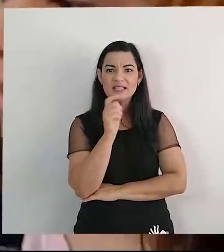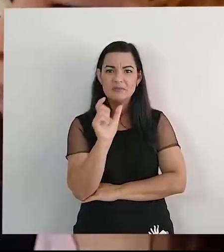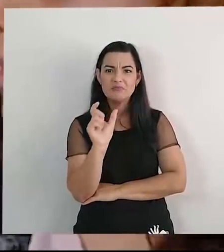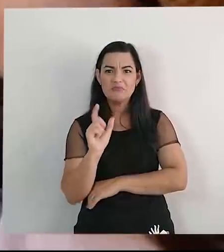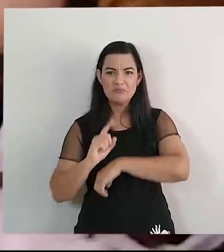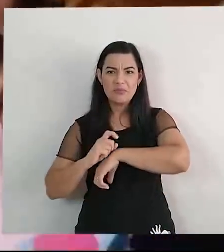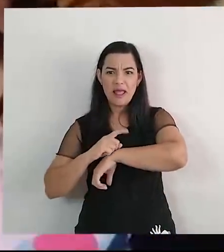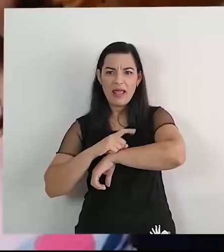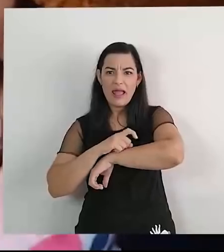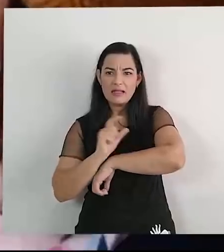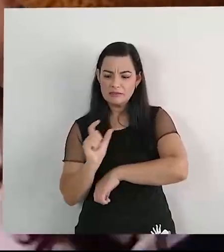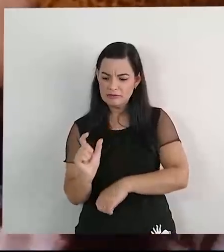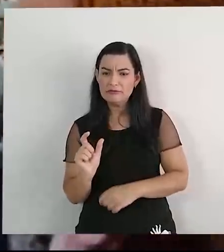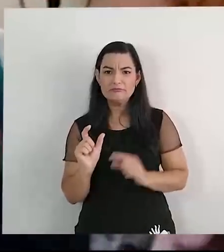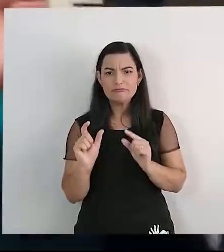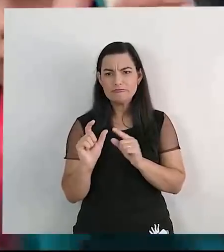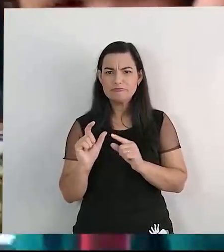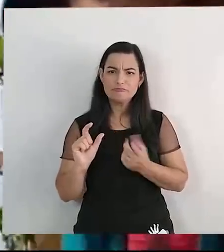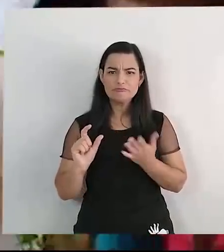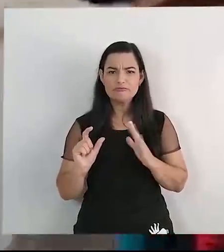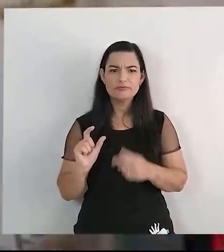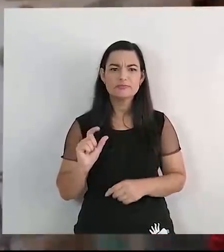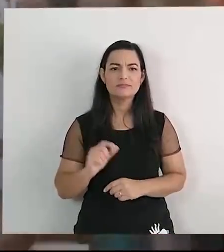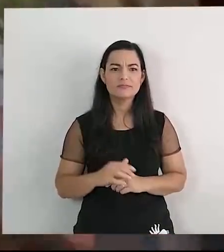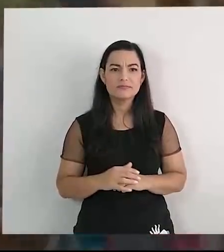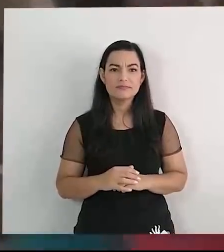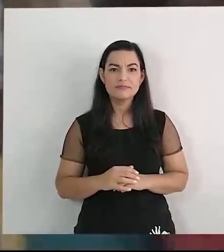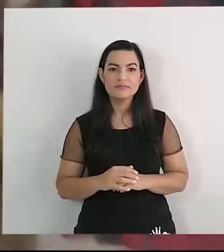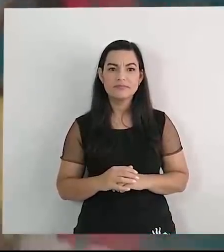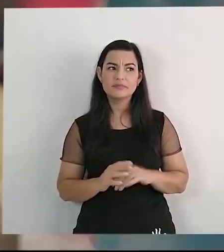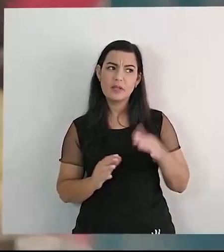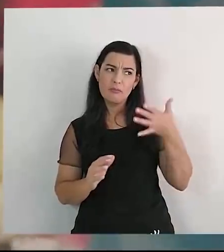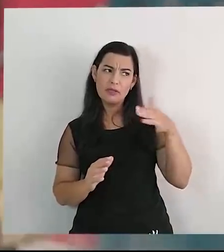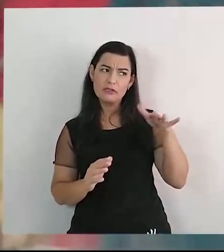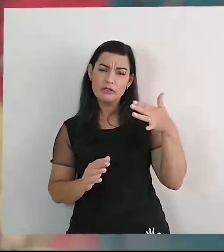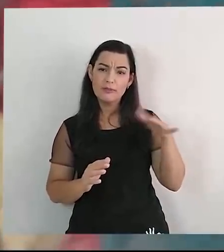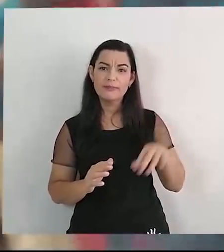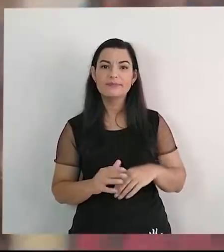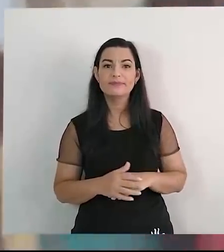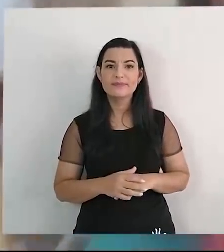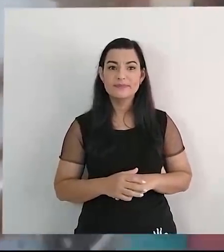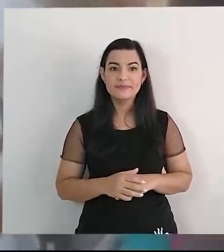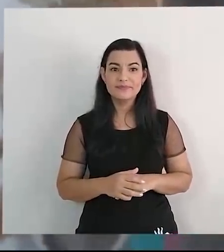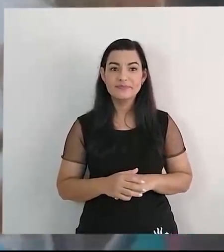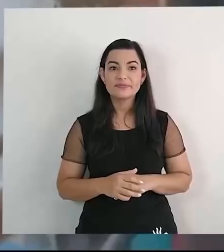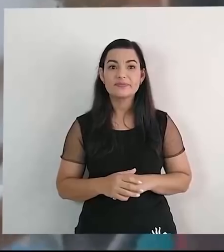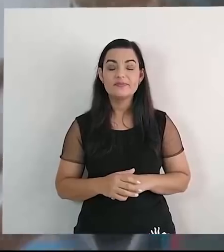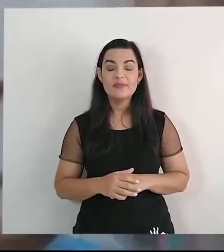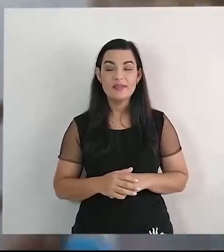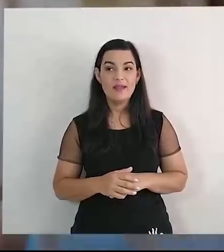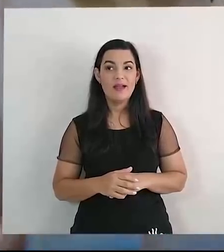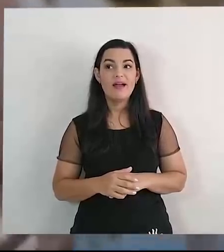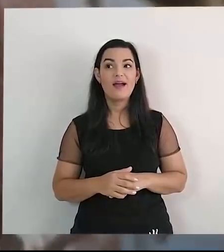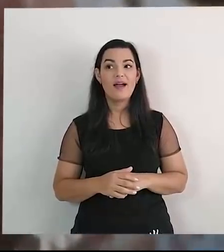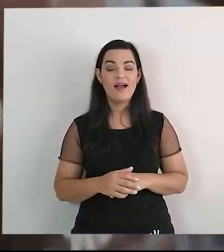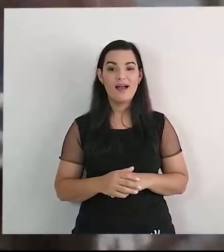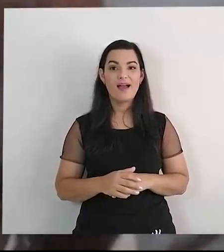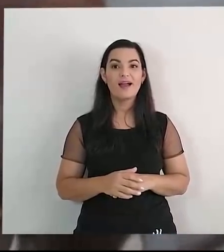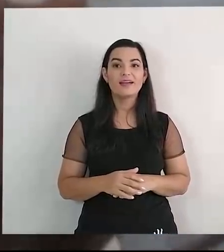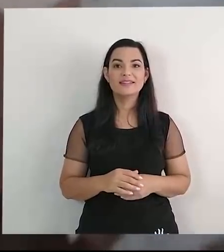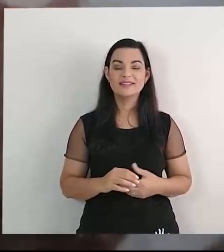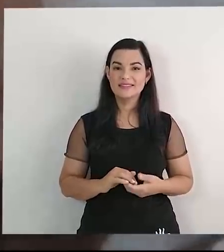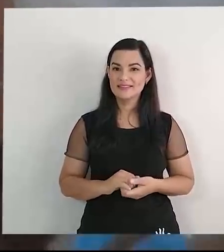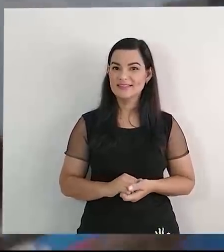tamanho era isso. Isso. Não, E aí depois... O máximo era isso, não é isso. E aí